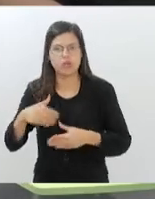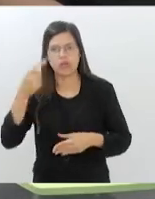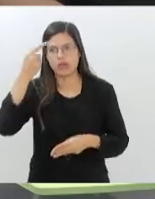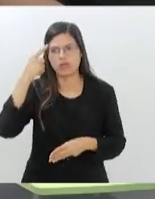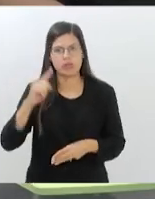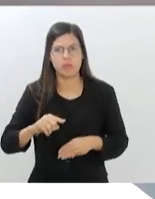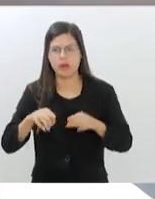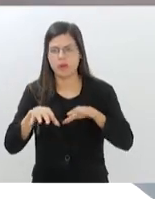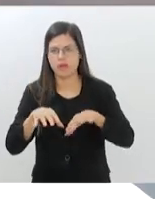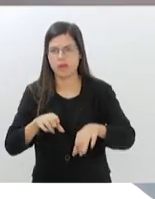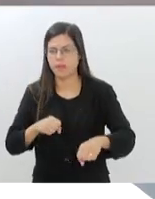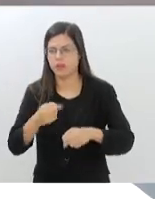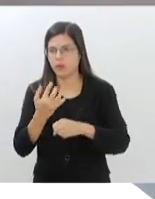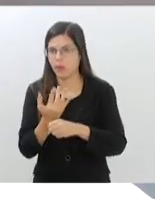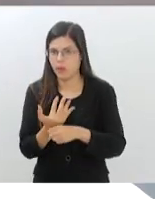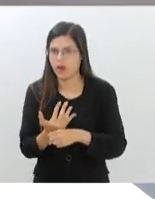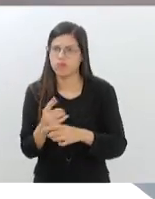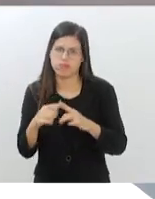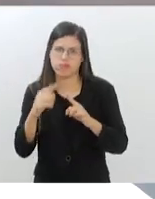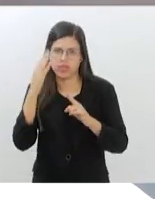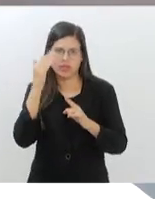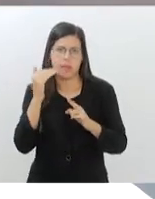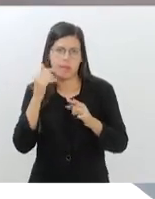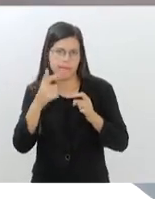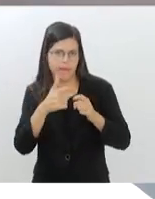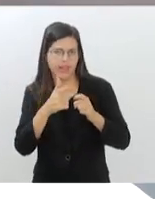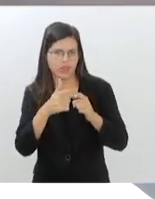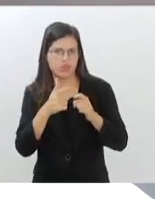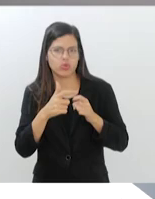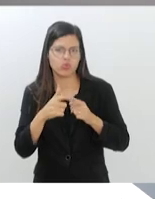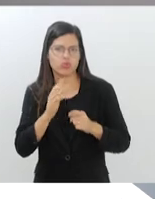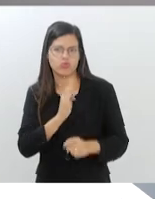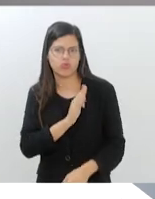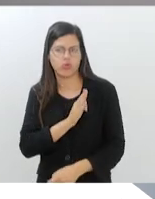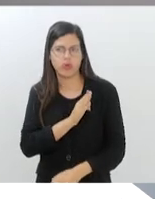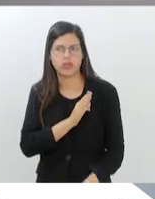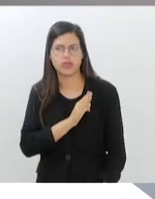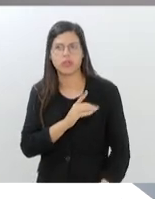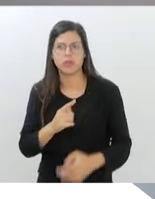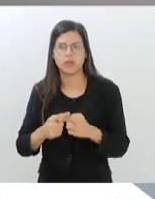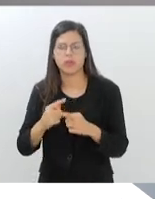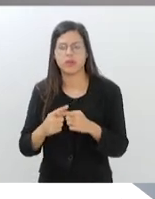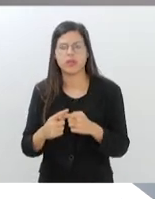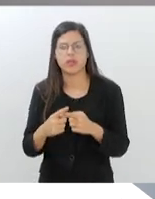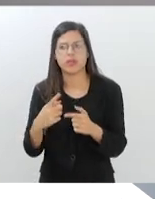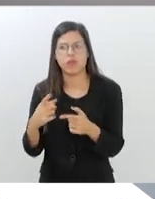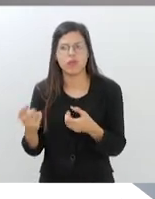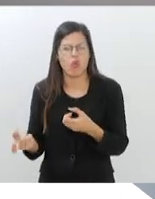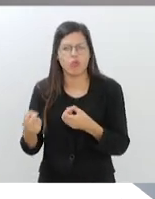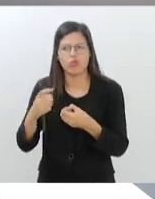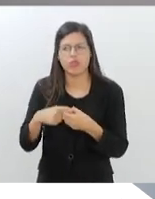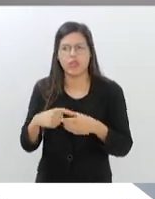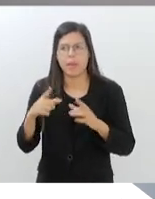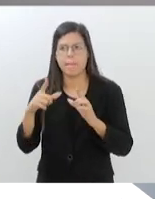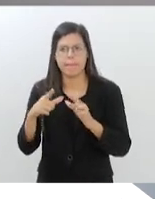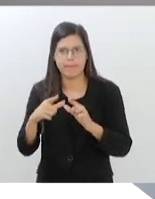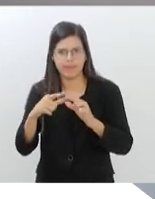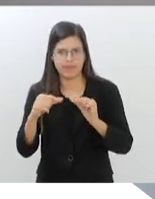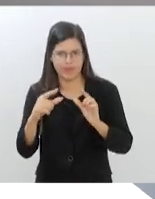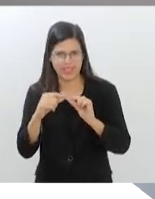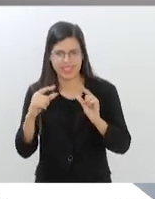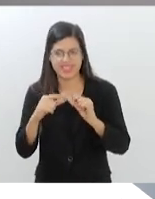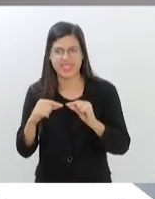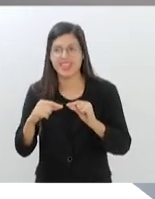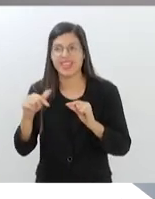pelo Mas sabia que era médico cardiologista porque uma vez voltava eu de Brasília e voltei do lado dele conversei com ele